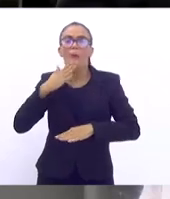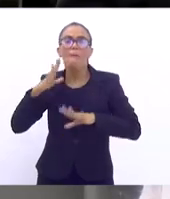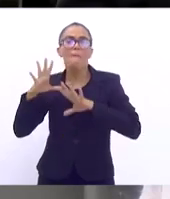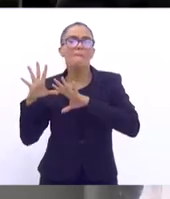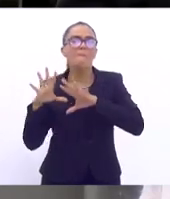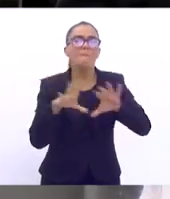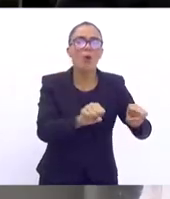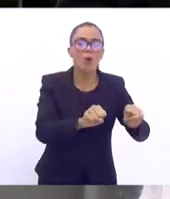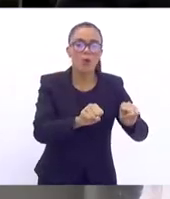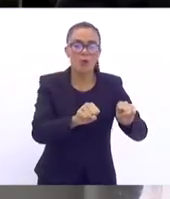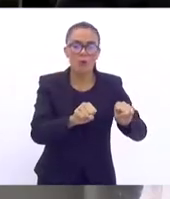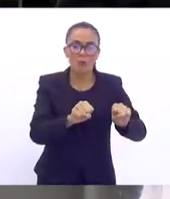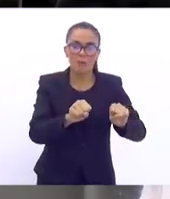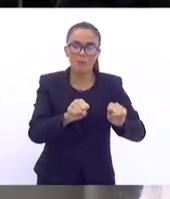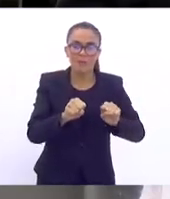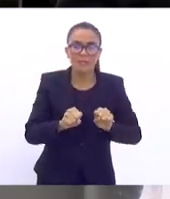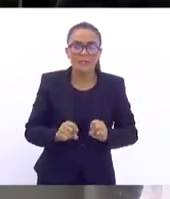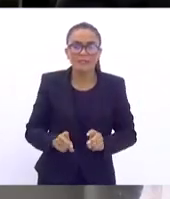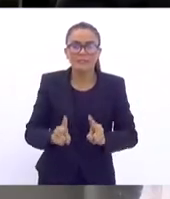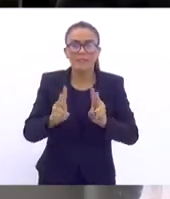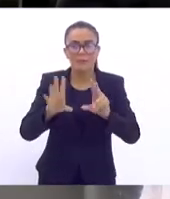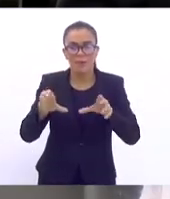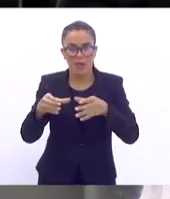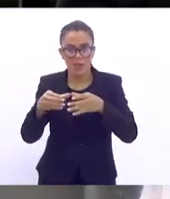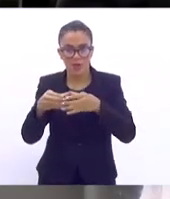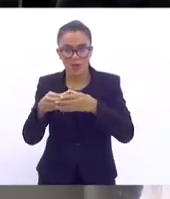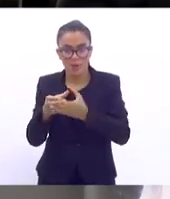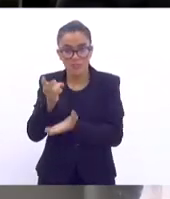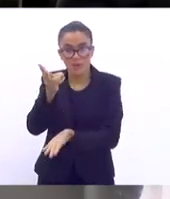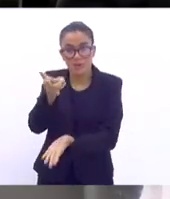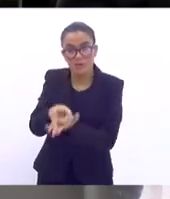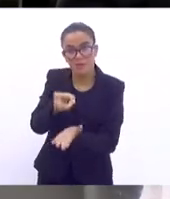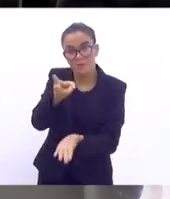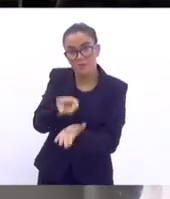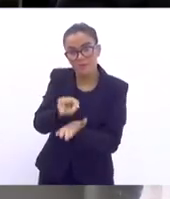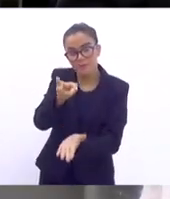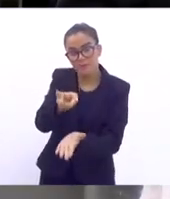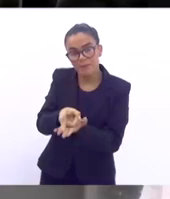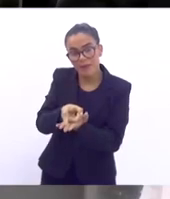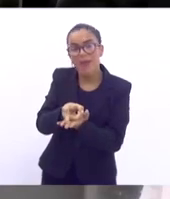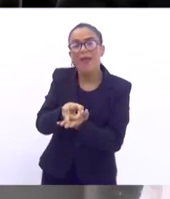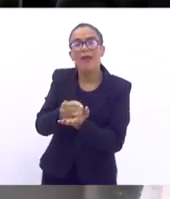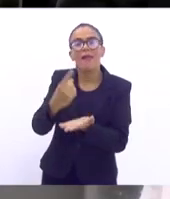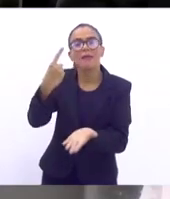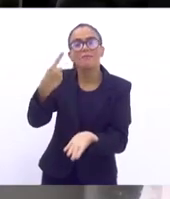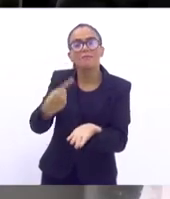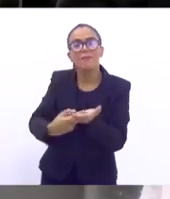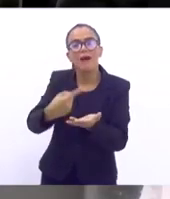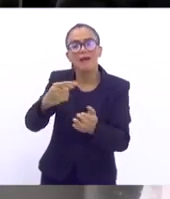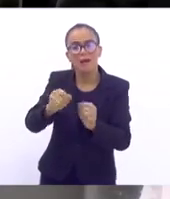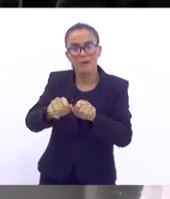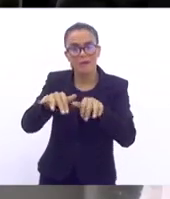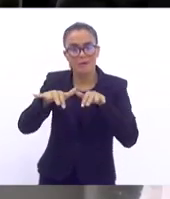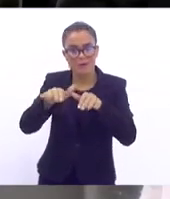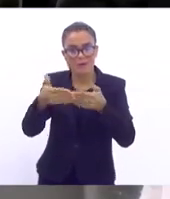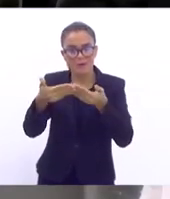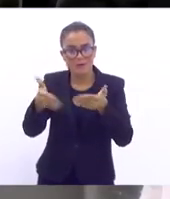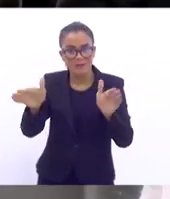que é toda vez que a comissão permanente ela marcar uma audiência pública